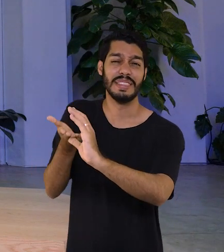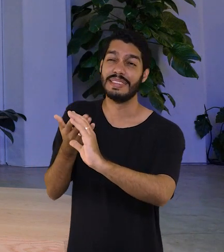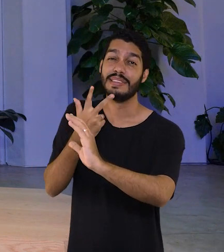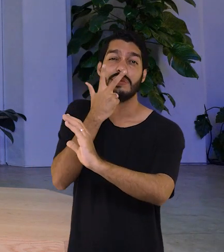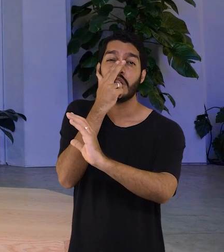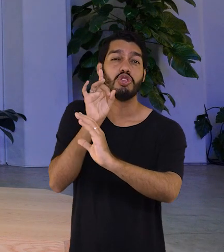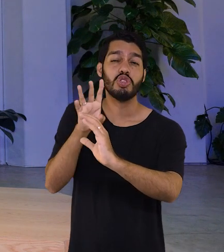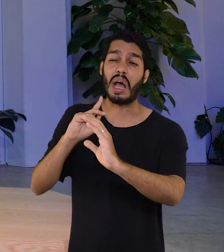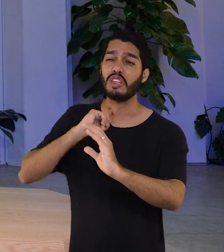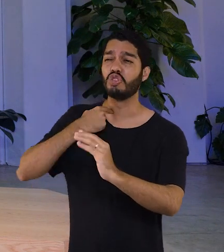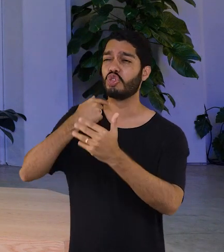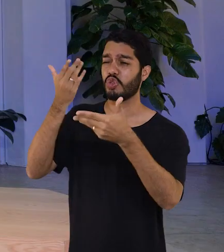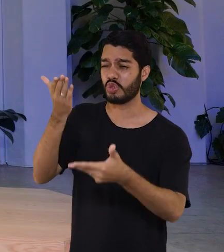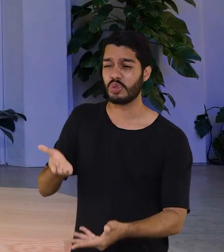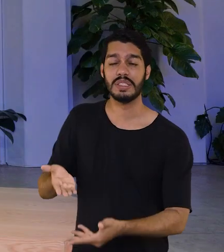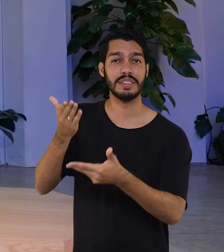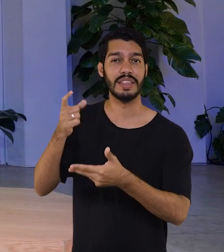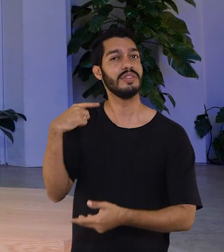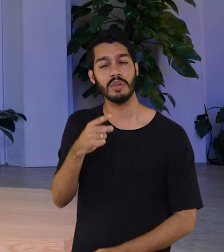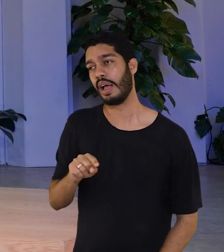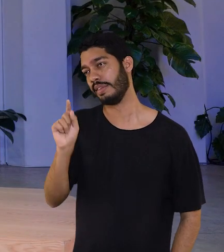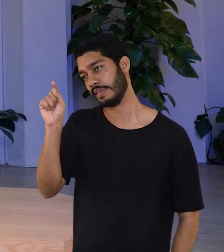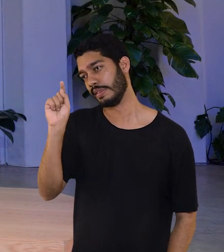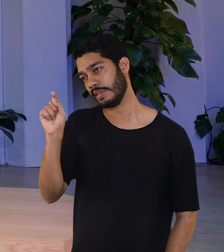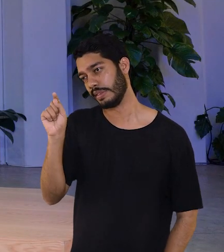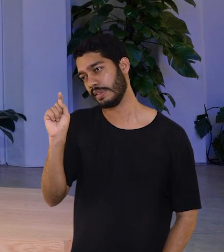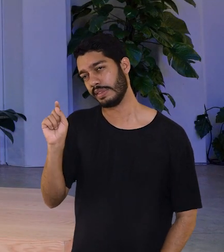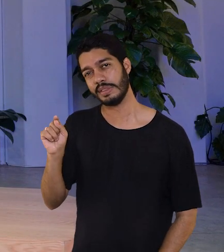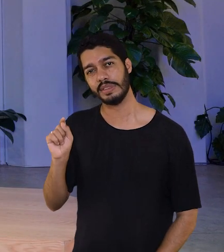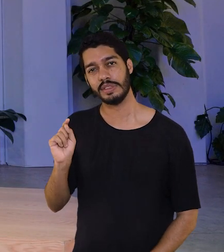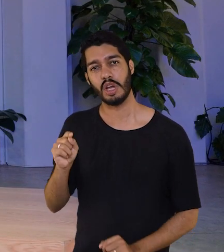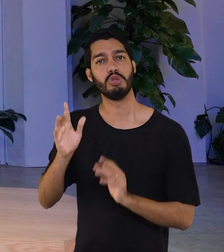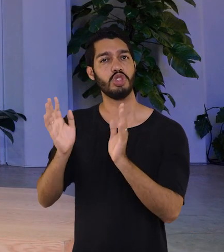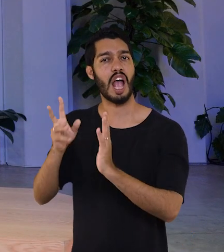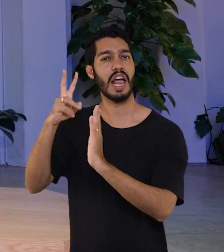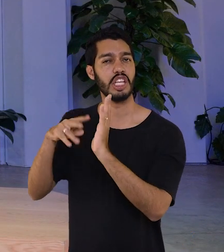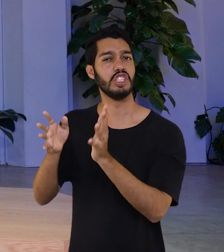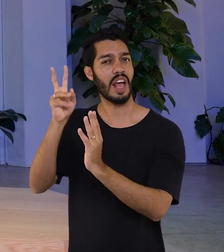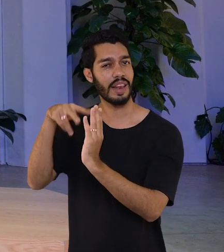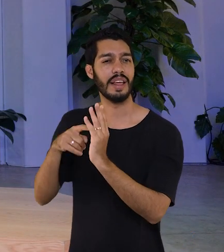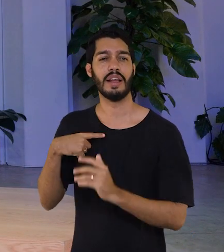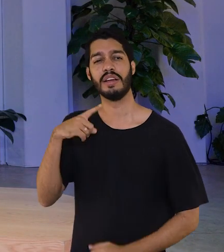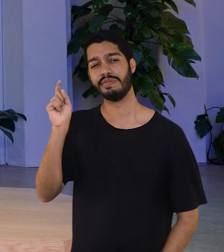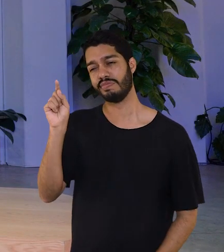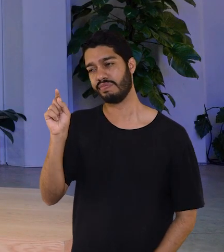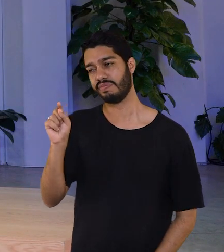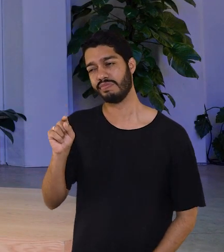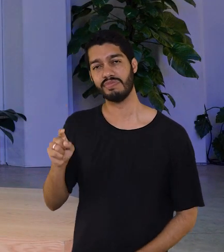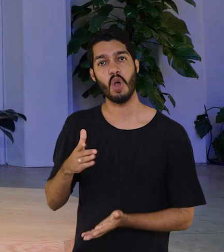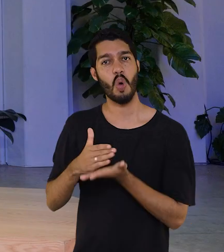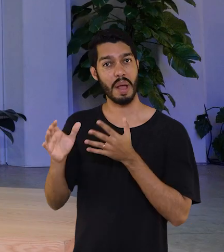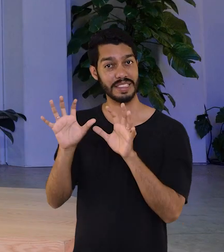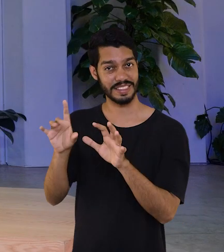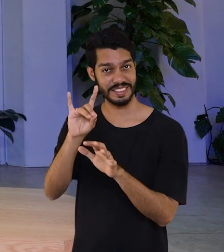uma série de coisas que a gente não está nem aí, não vai perder tempo para ver? O que a gente faz? A gente vai lá e marcar tudo como lido. E é isso. E assim a gente começa muitas